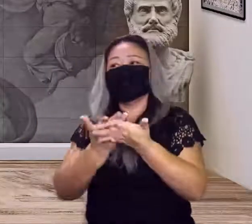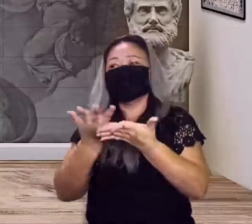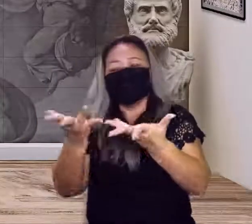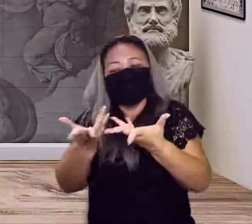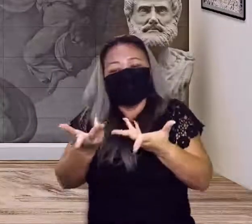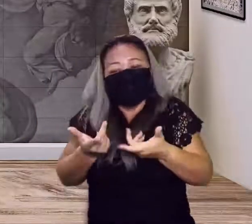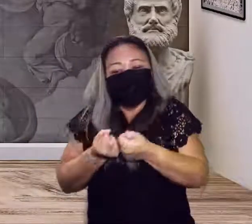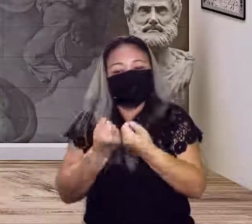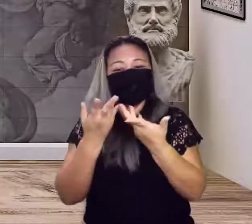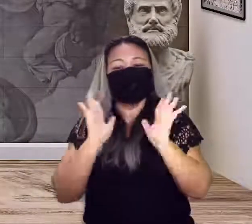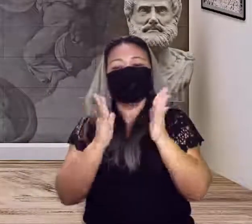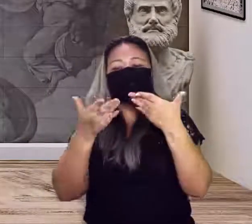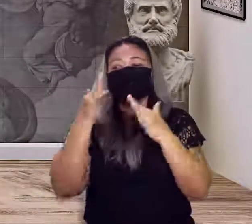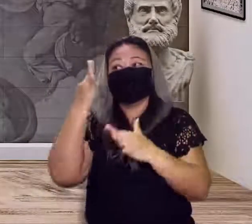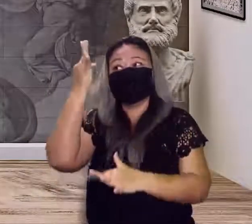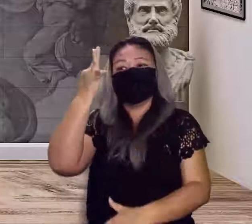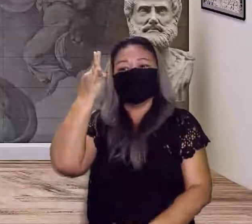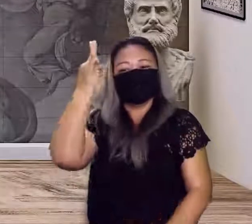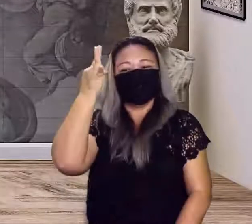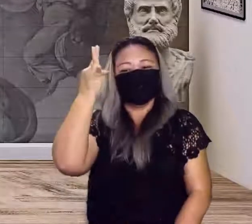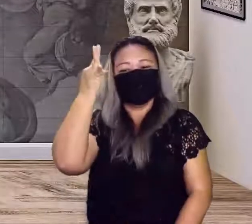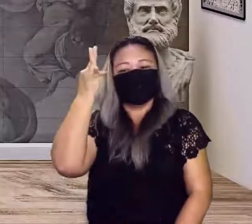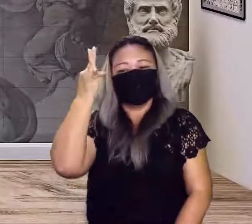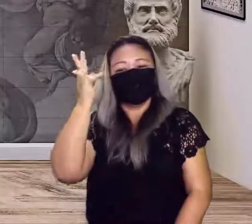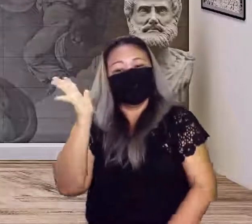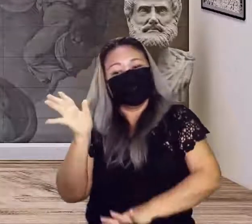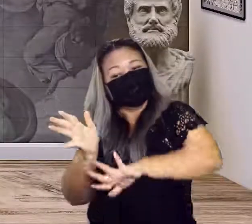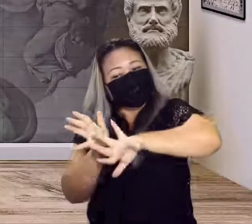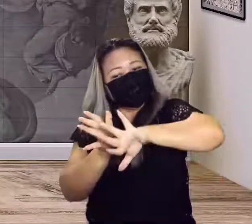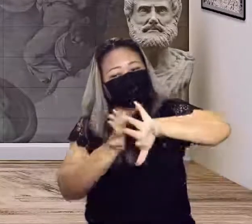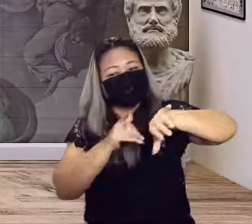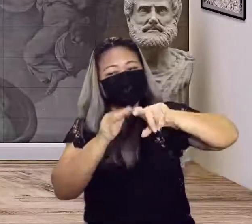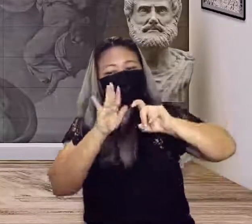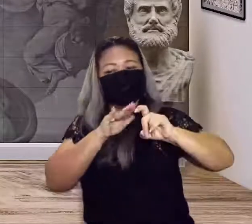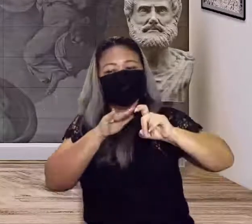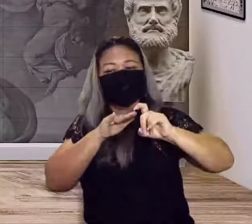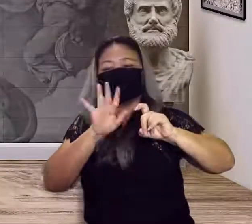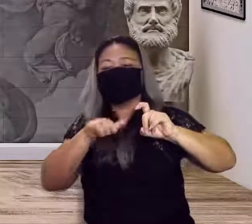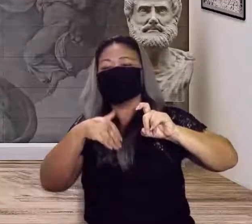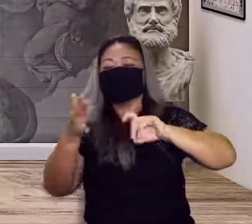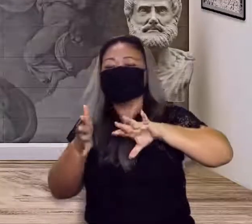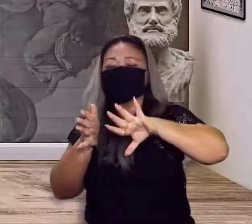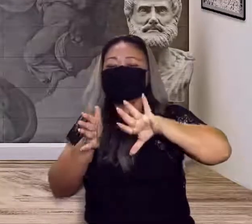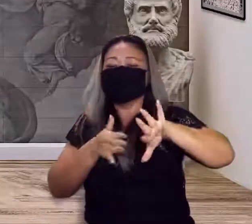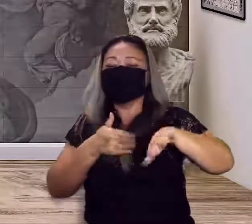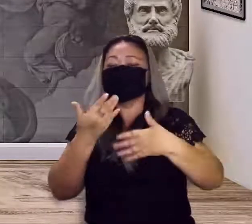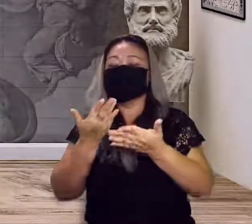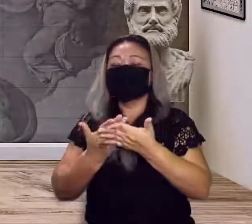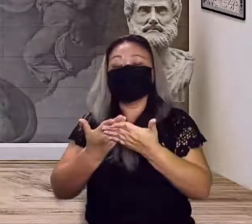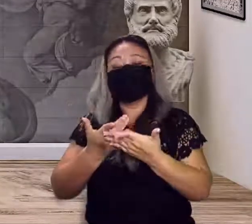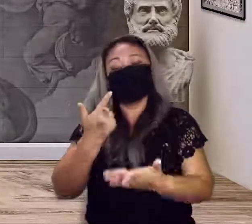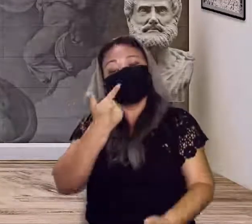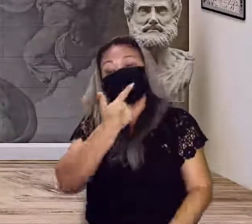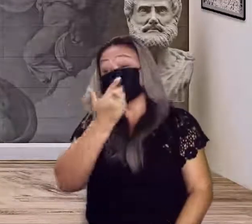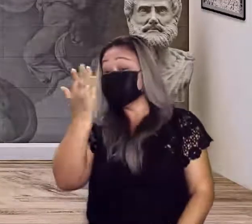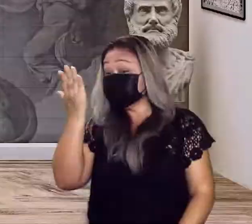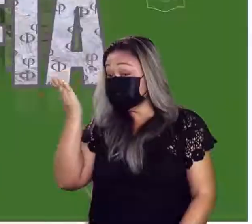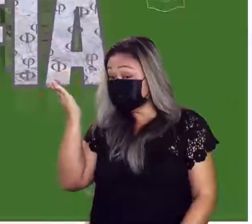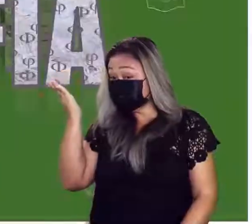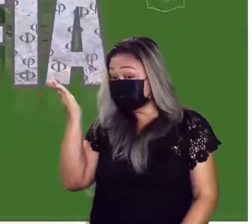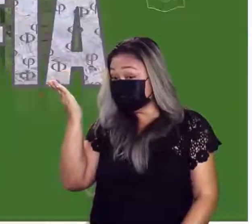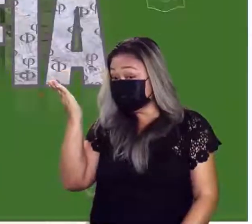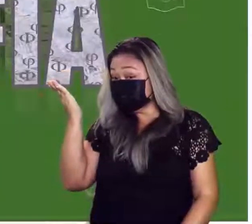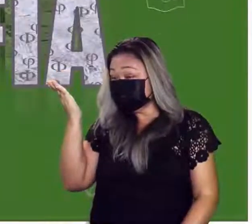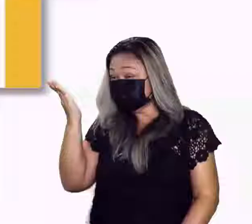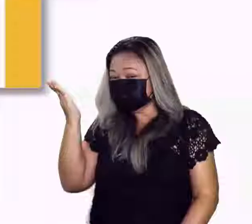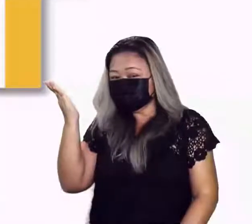maravilhosa sobre filosofia, saindo agora dos mitos, né? Vamos ver agora, nesse momento, a nossa aula. Vamos lá, olha aí.